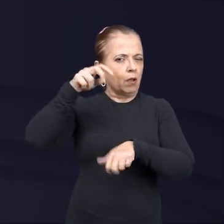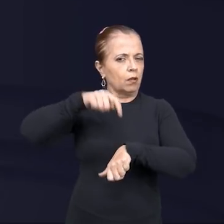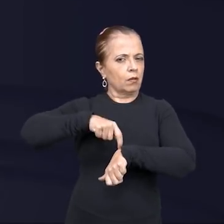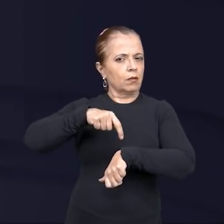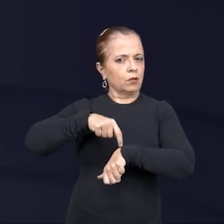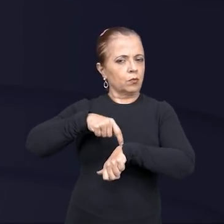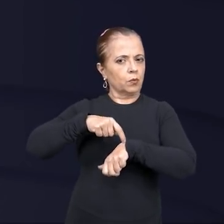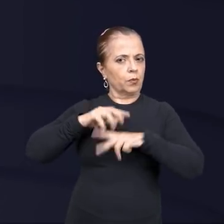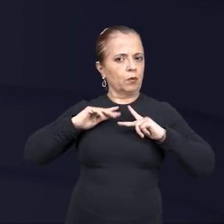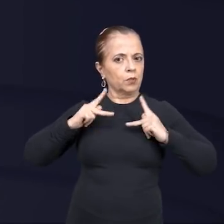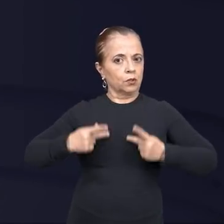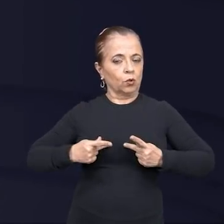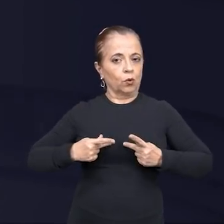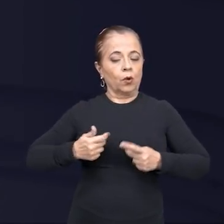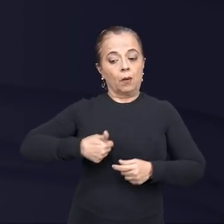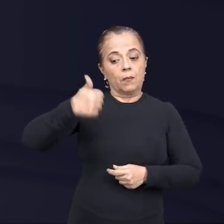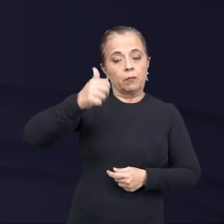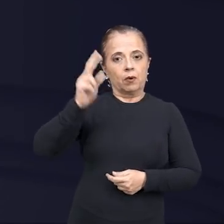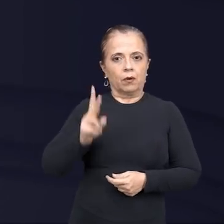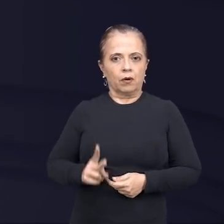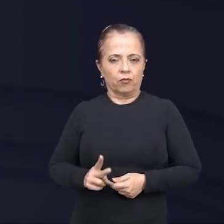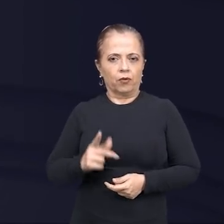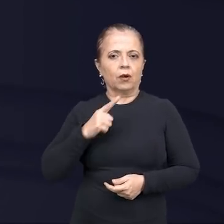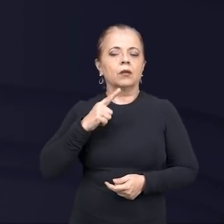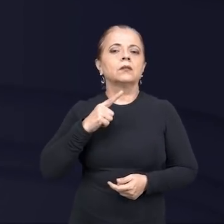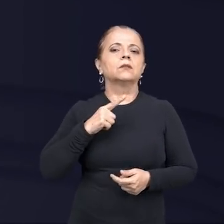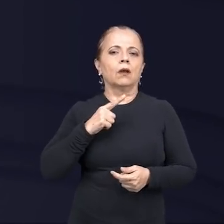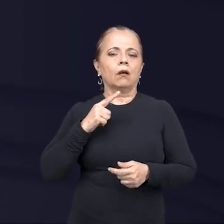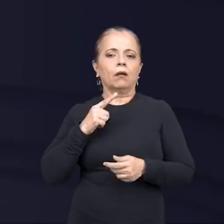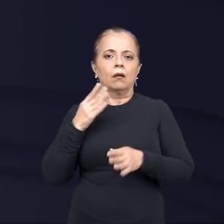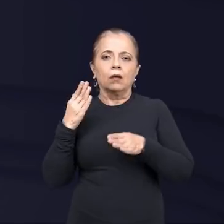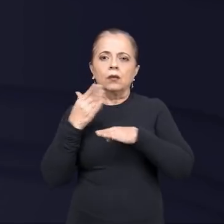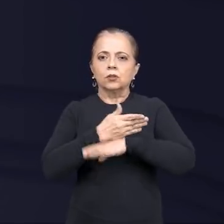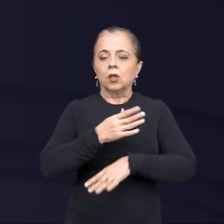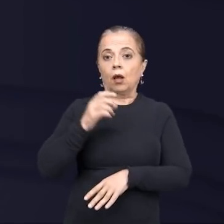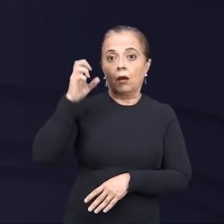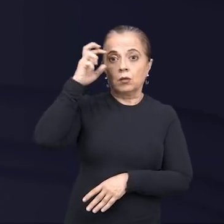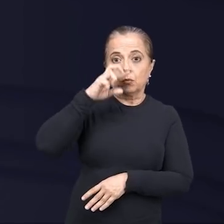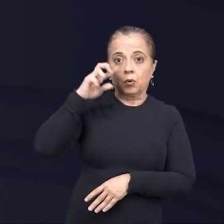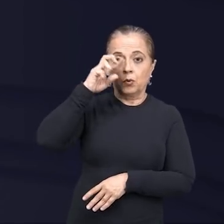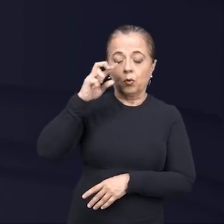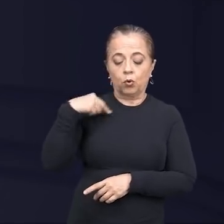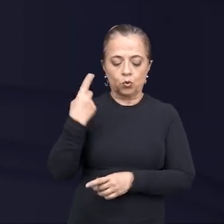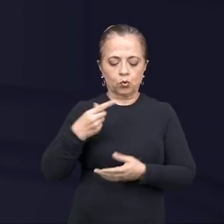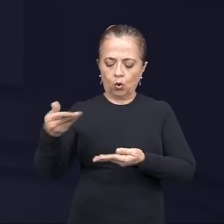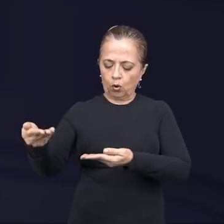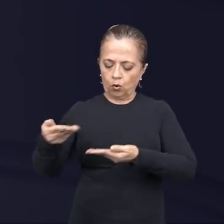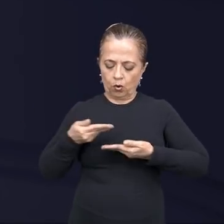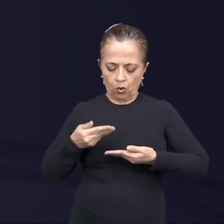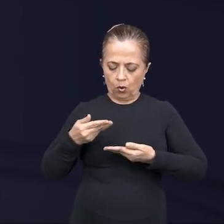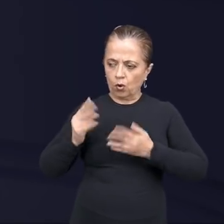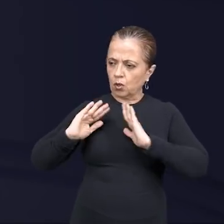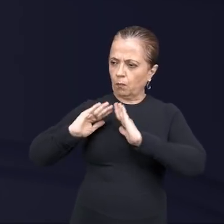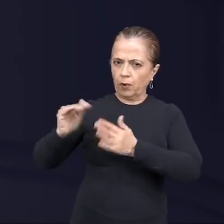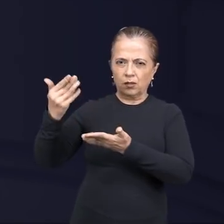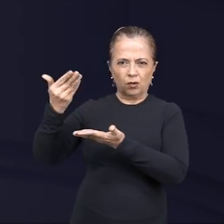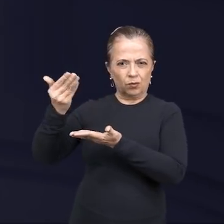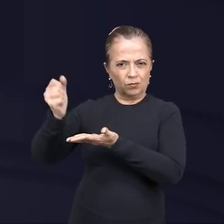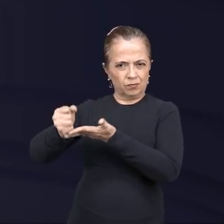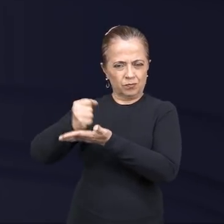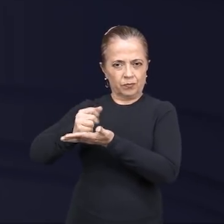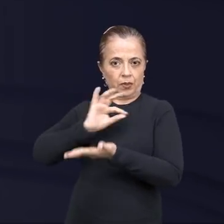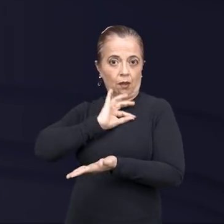minuto. É a primeira vez que esse inquérito vem efetivamente à promotoria. A gente analisa os pedidos